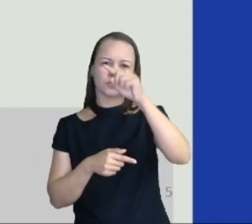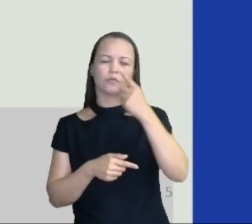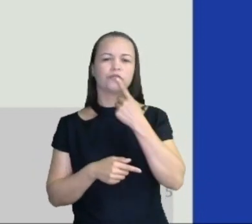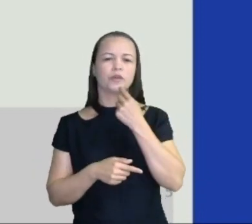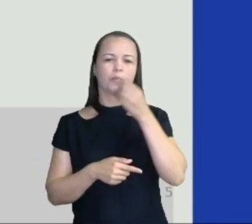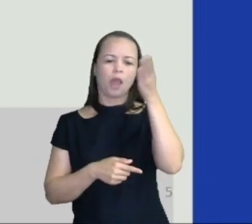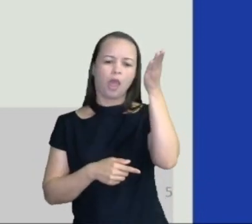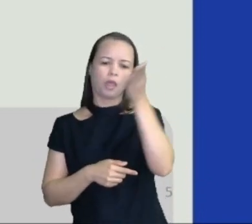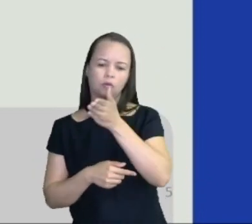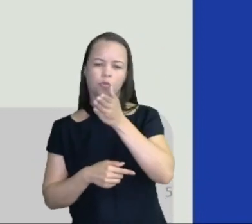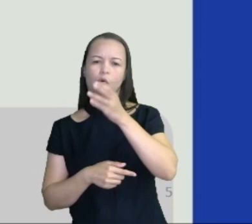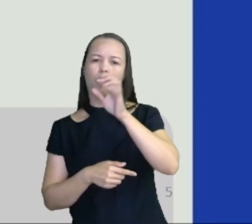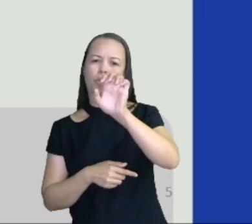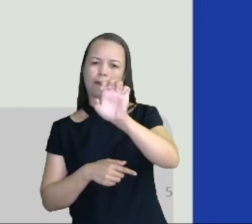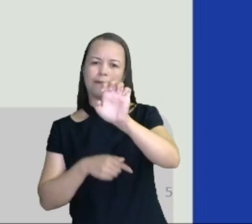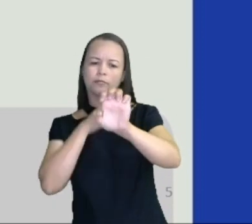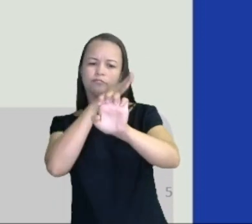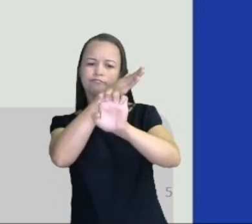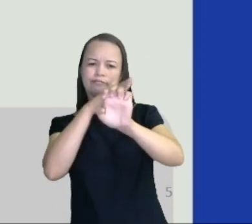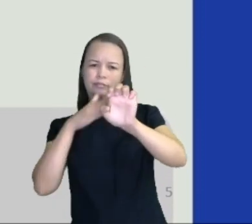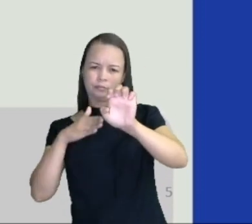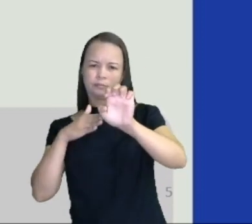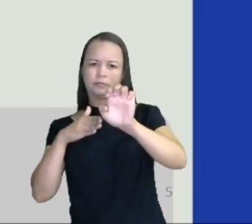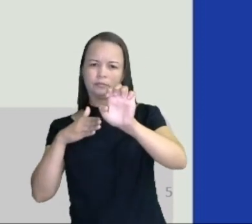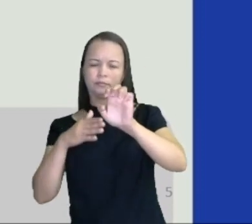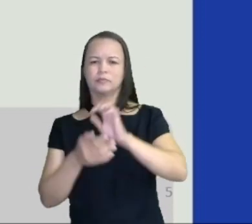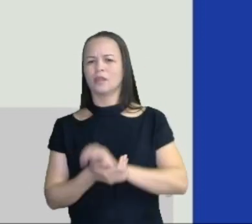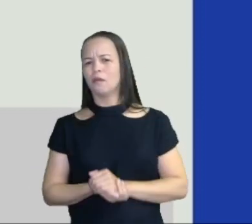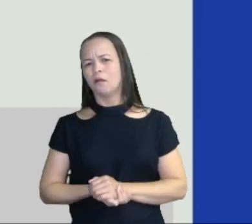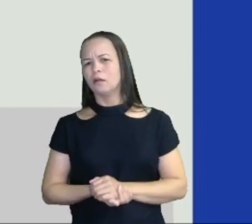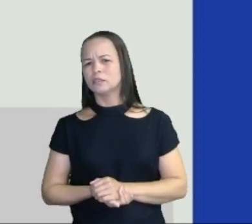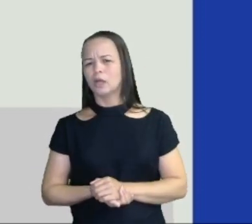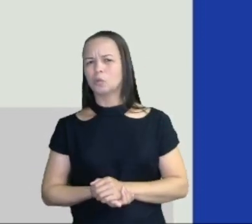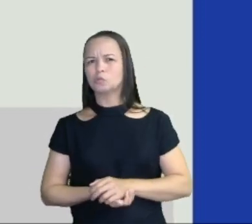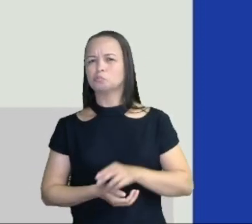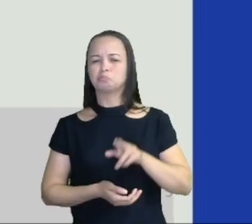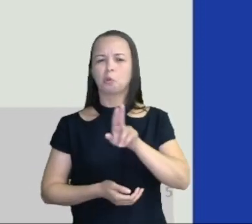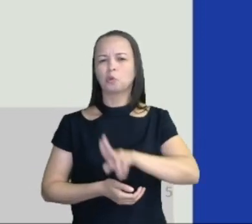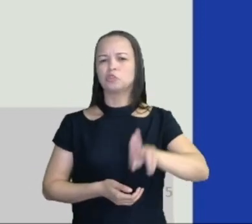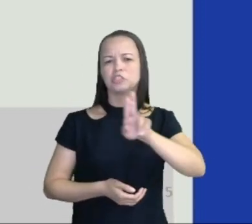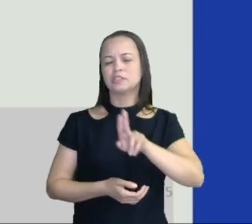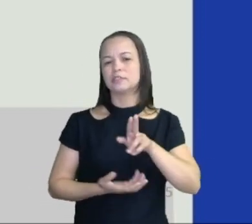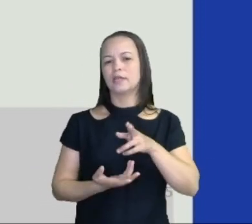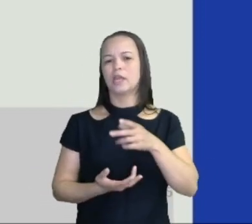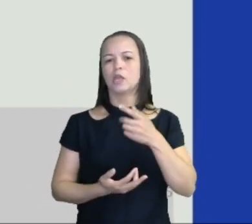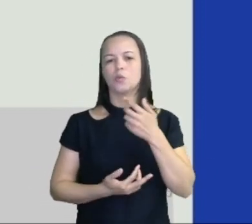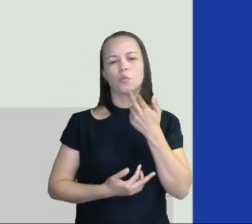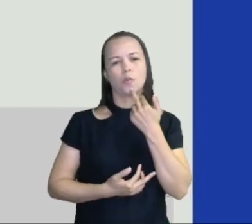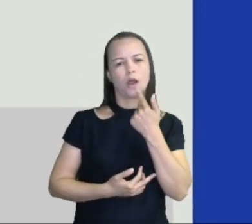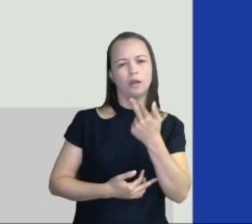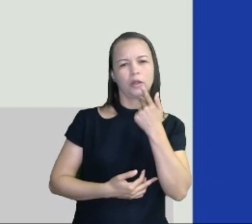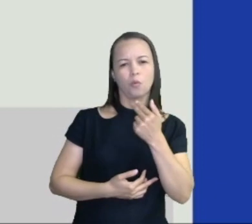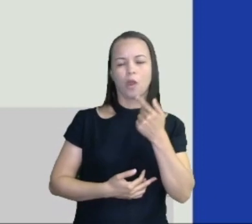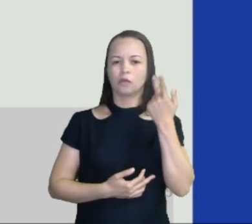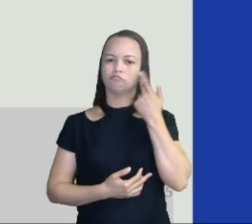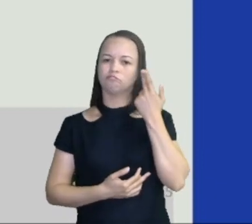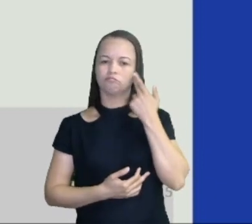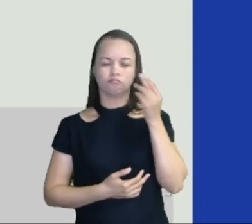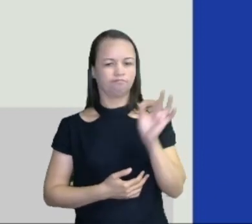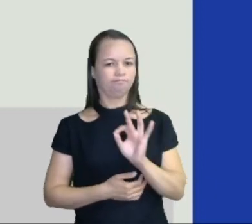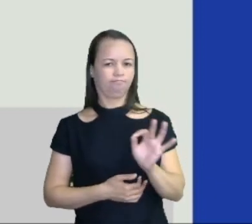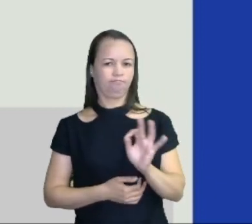ao meio com um E no fundo. Eu não utilizei uma linguagem normal, né? Eu